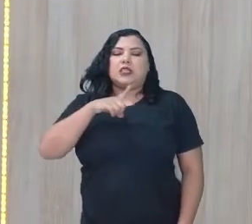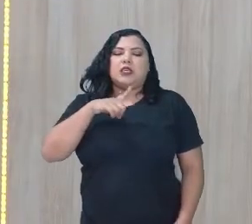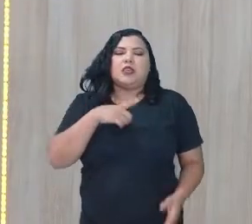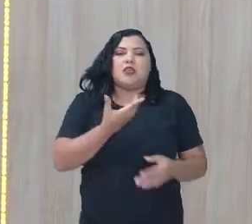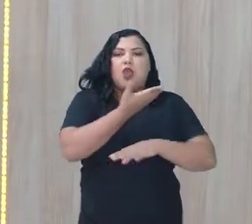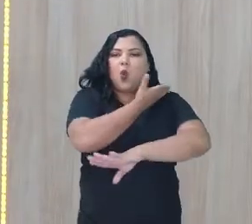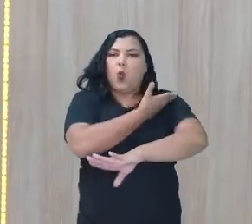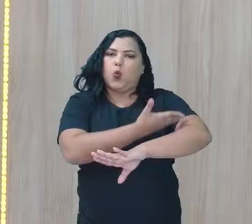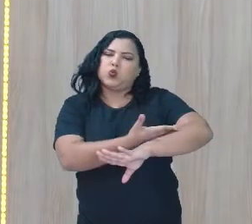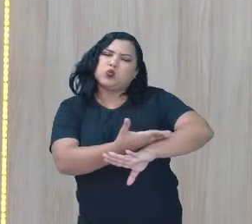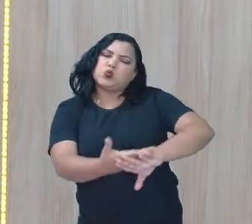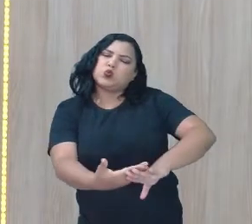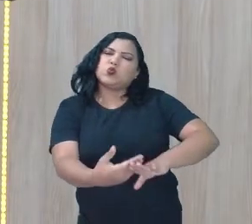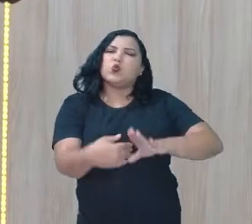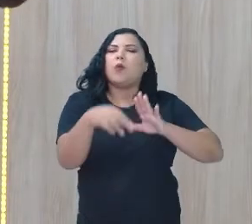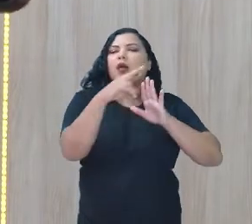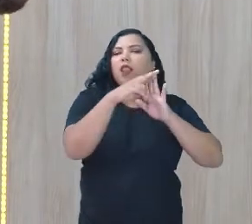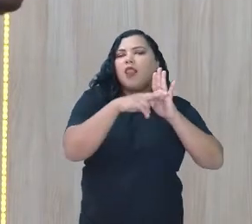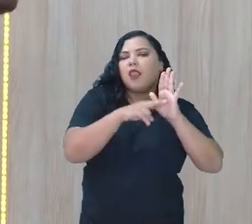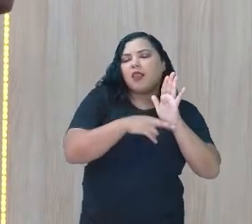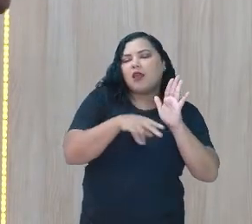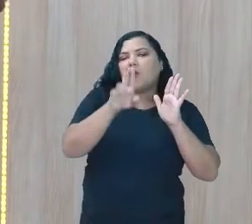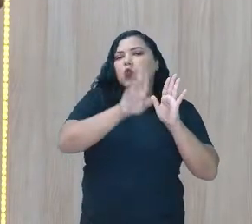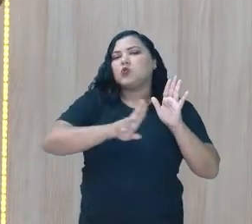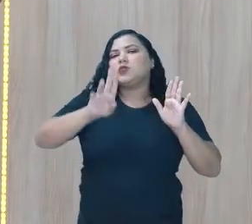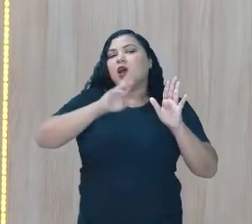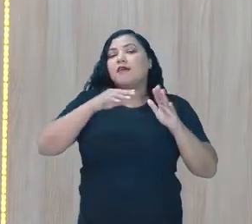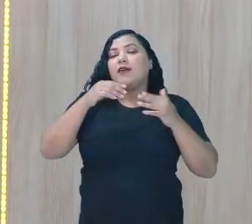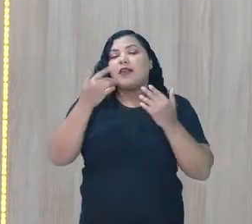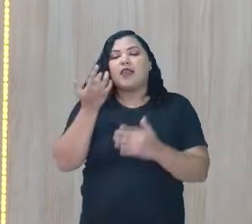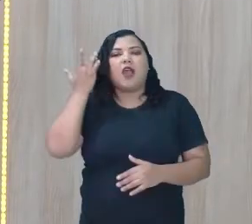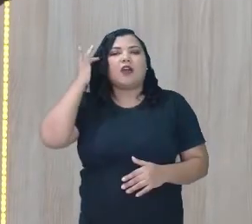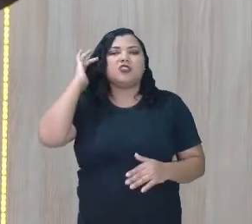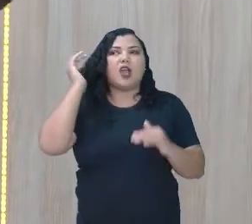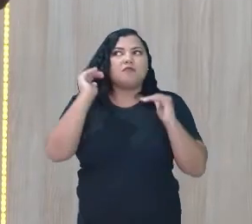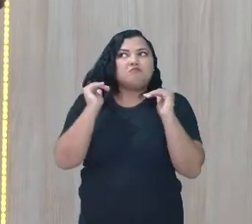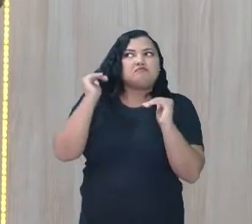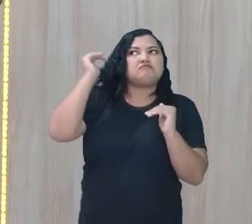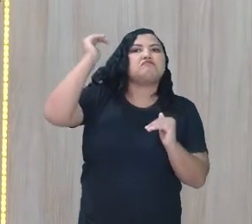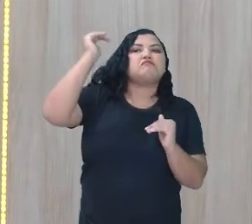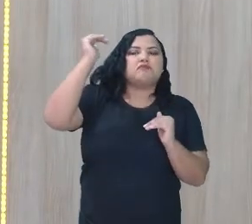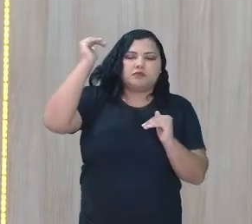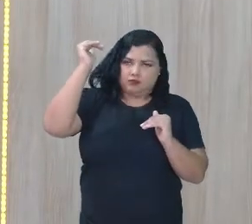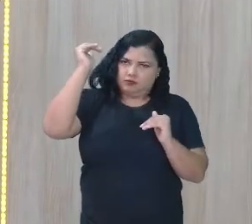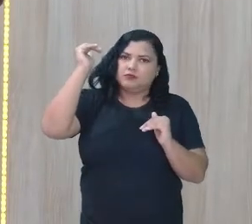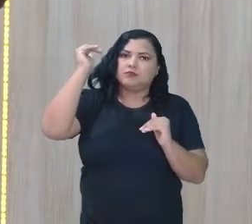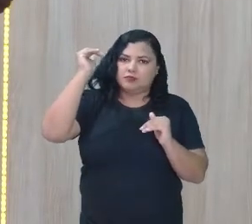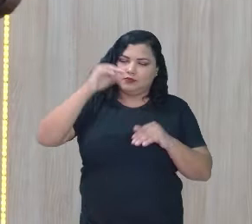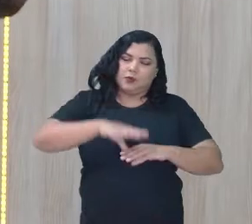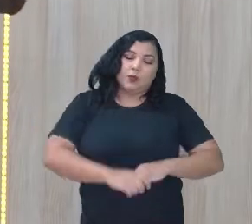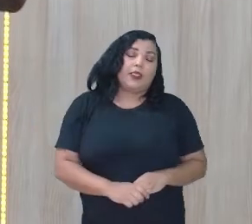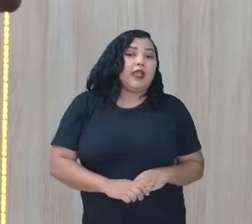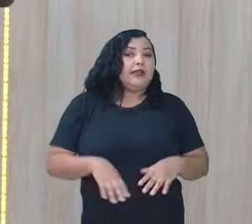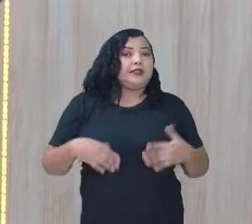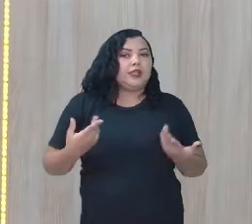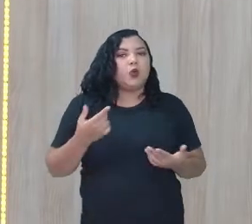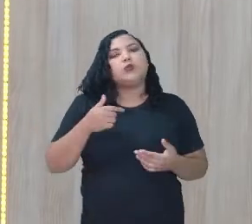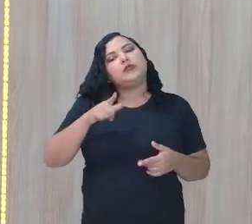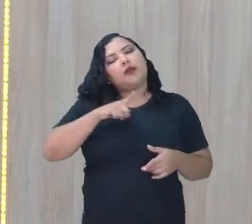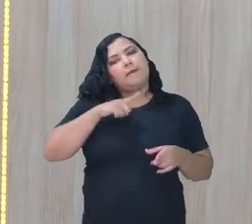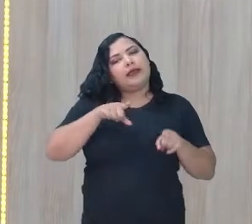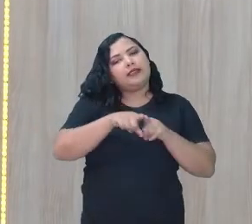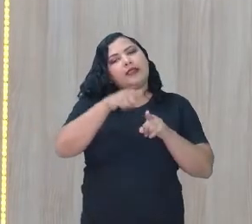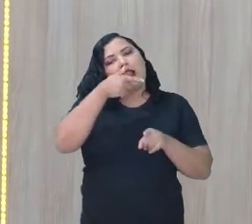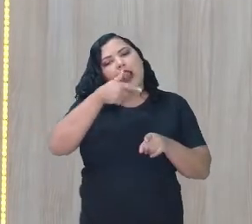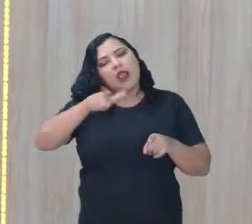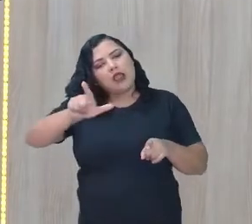de costumes e se utilizavam na época, né, de idiomas como o grego e o latim. Então, para eles, aquelas pessoas